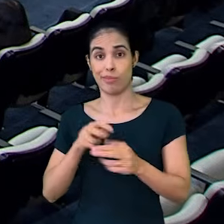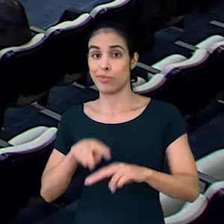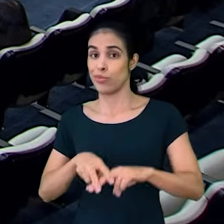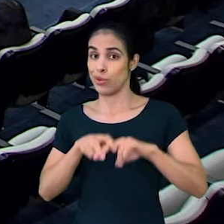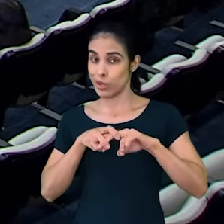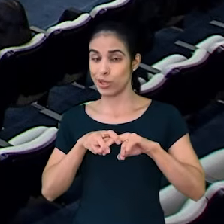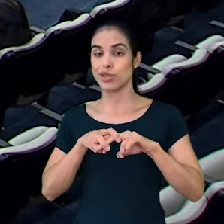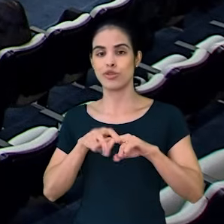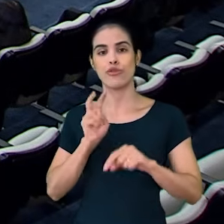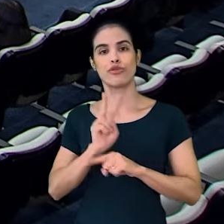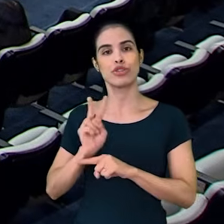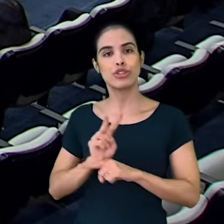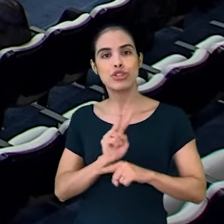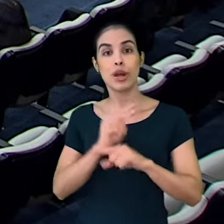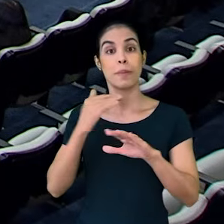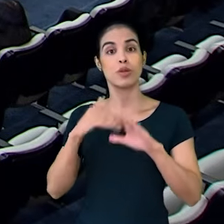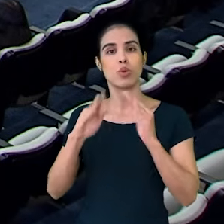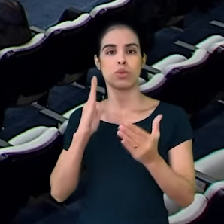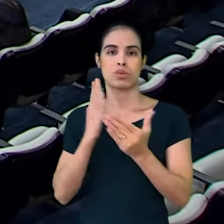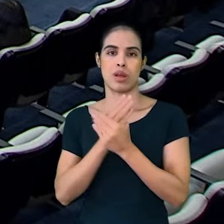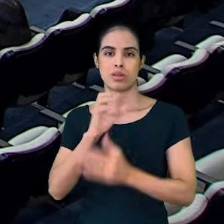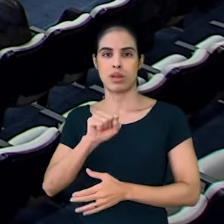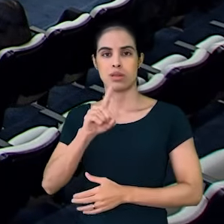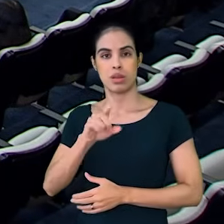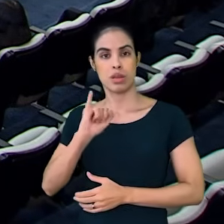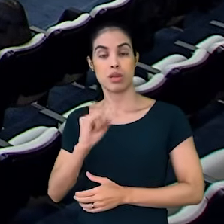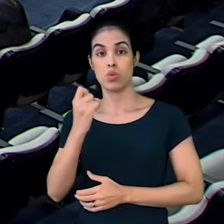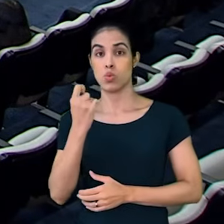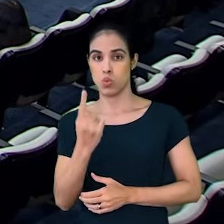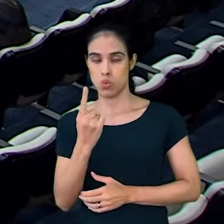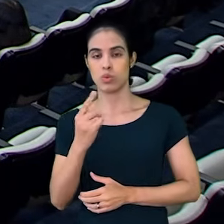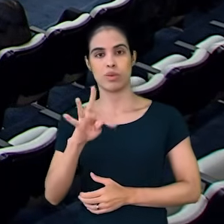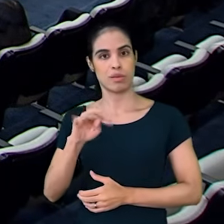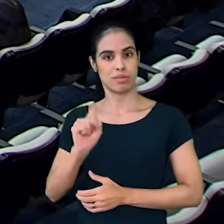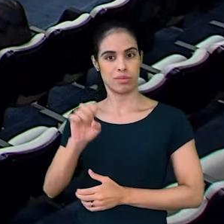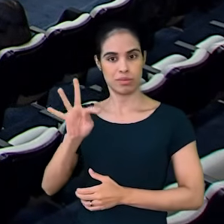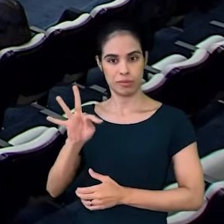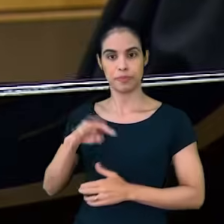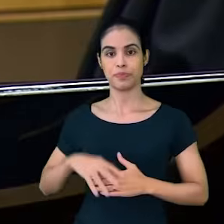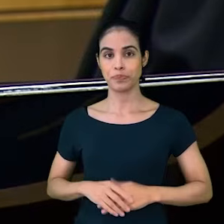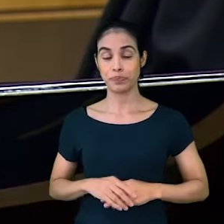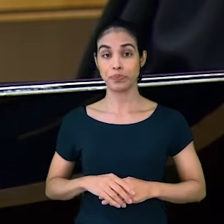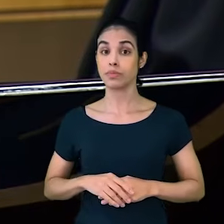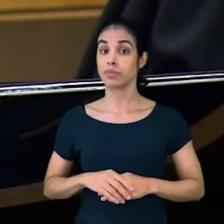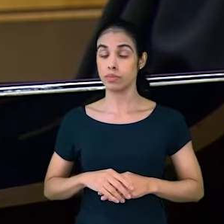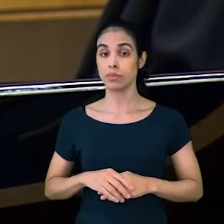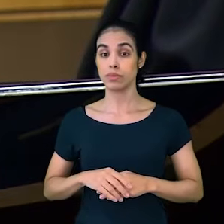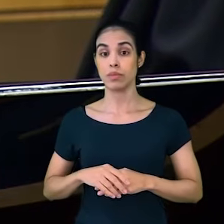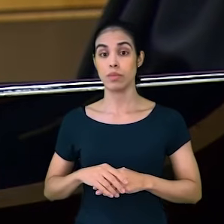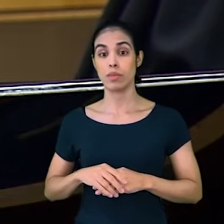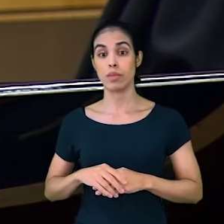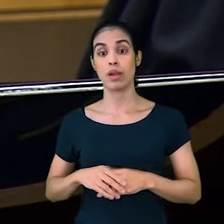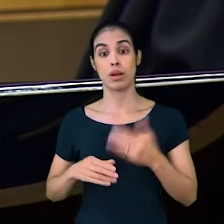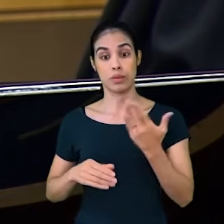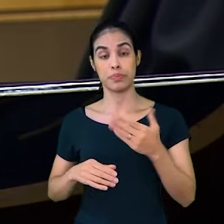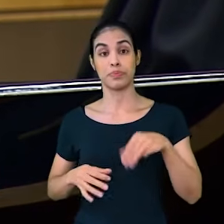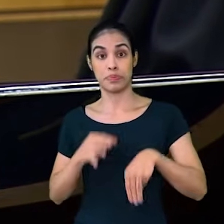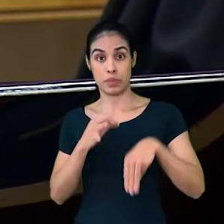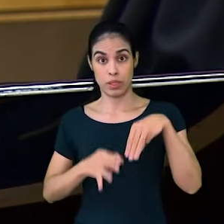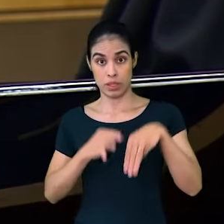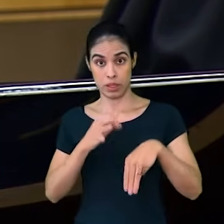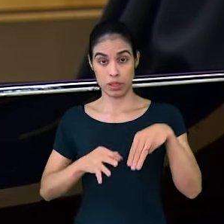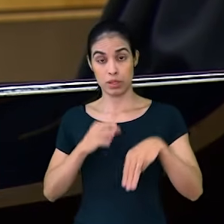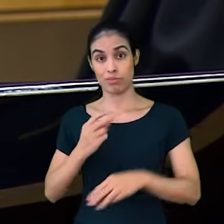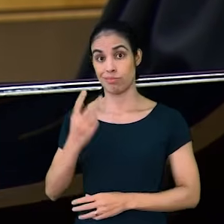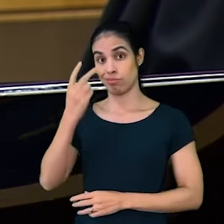isso, o vigia recorreu à seção 1 de dissídios individuais do TST. Em plenário virtual, o relator,